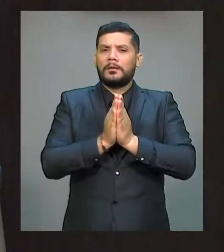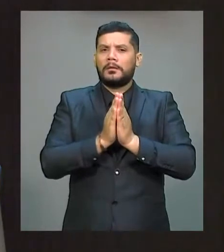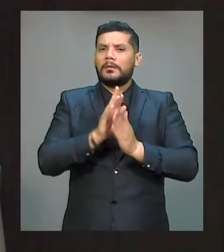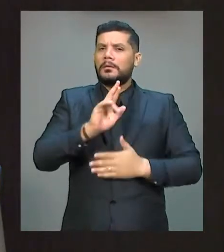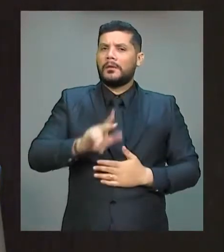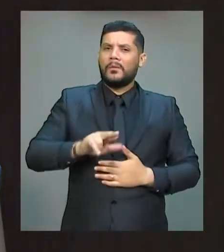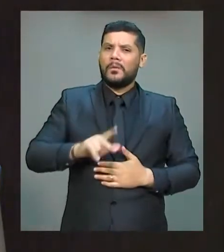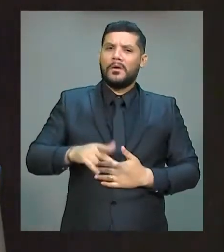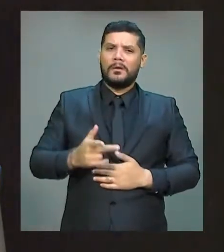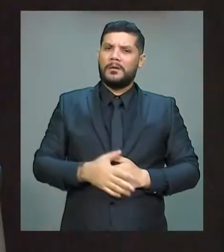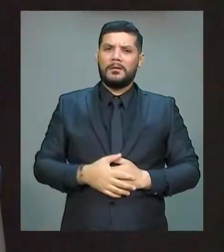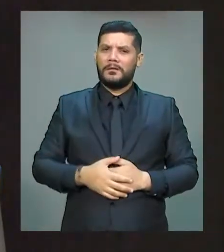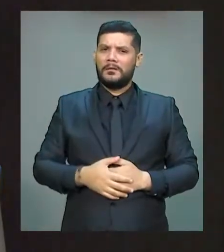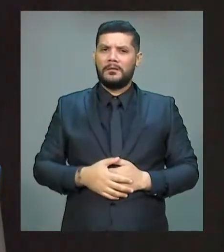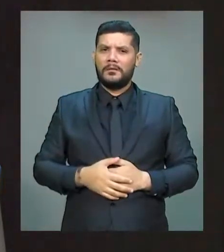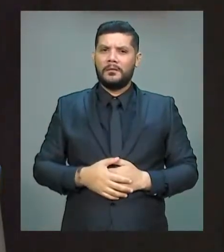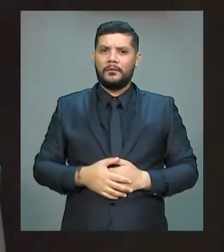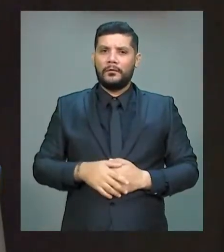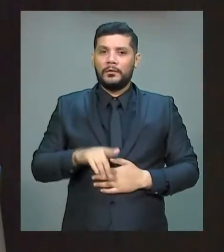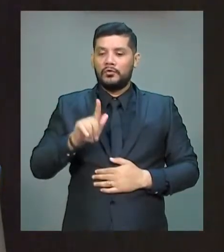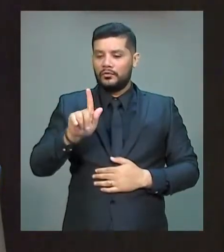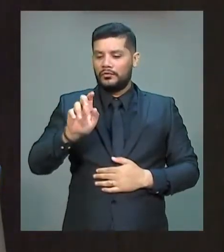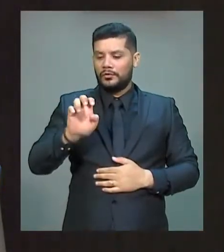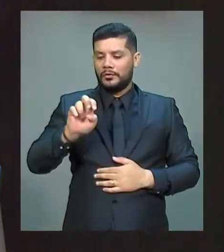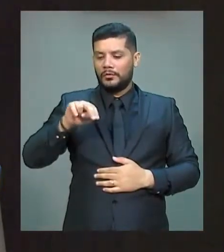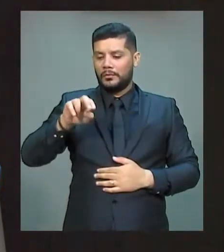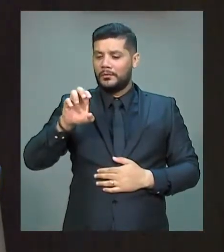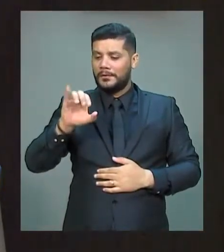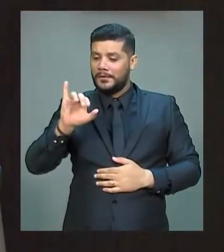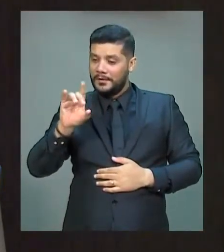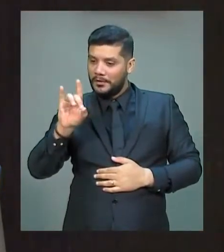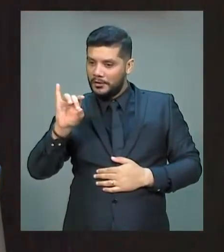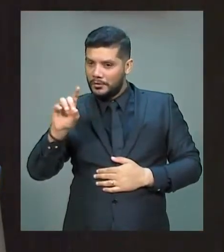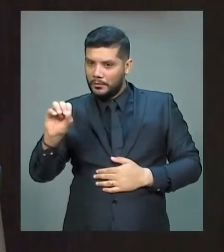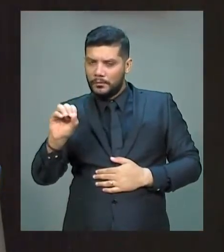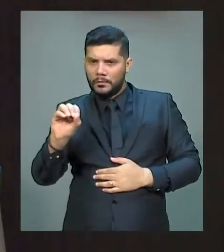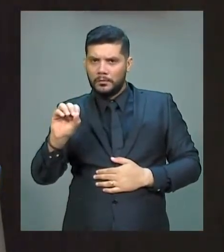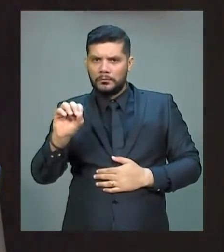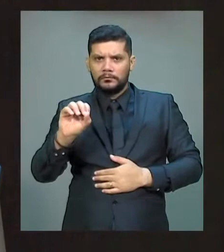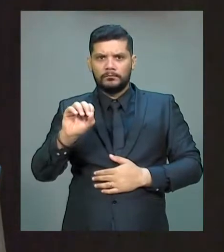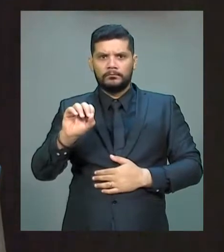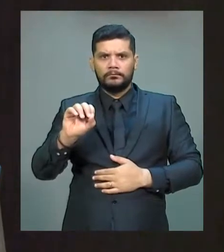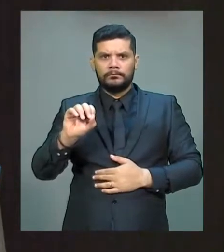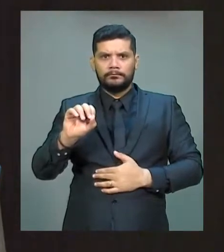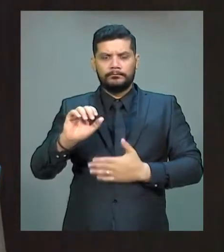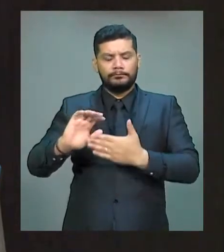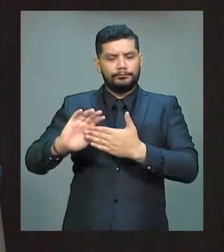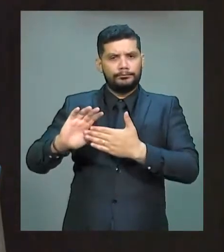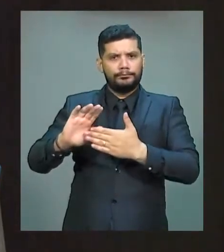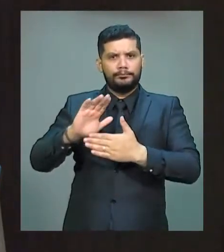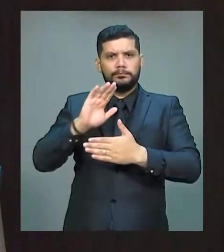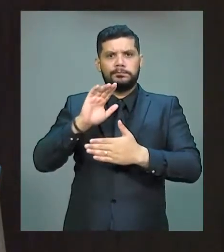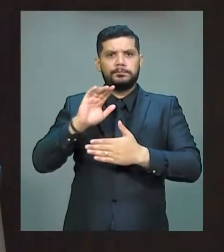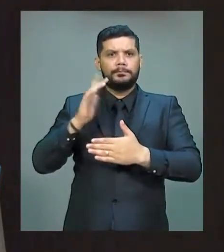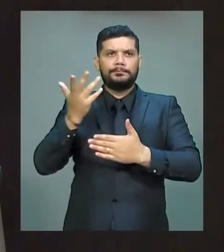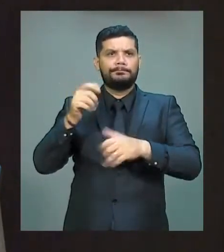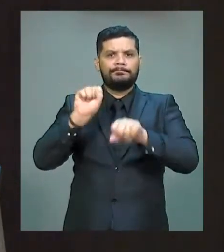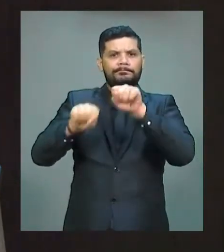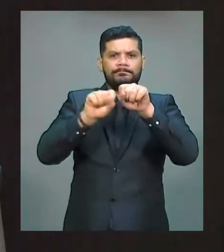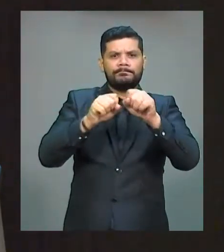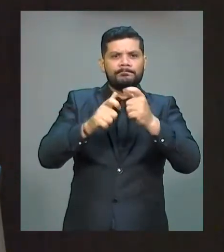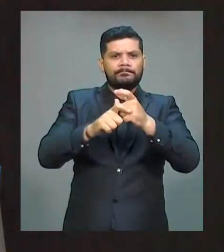normalizar o genocídio. Não é possível normalizar o genocídio. A Folha de São Paulo, no editorial de